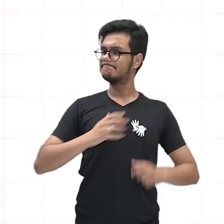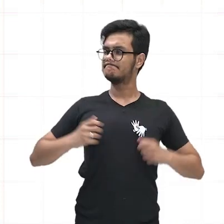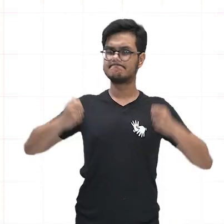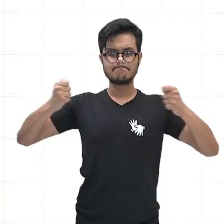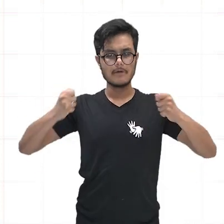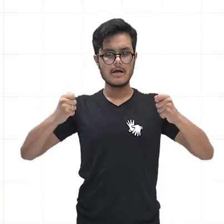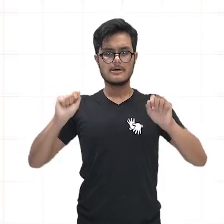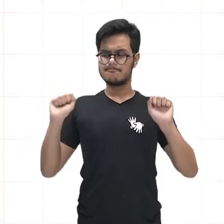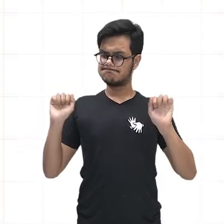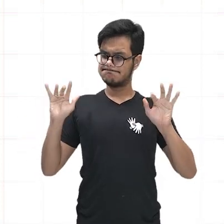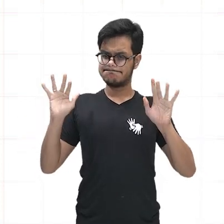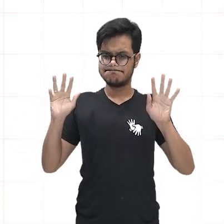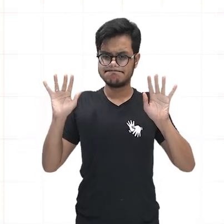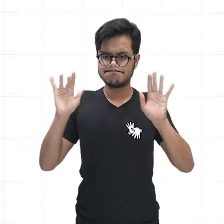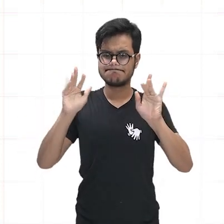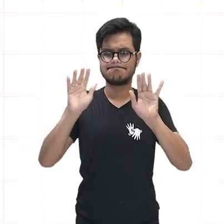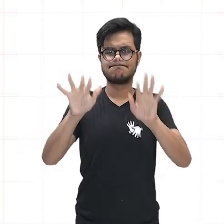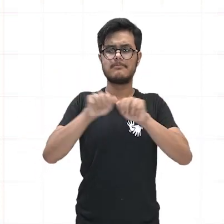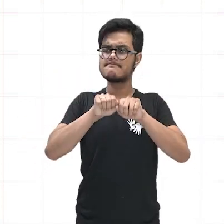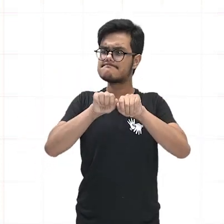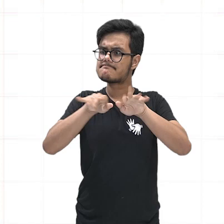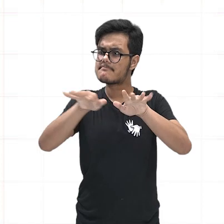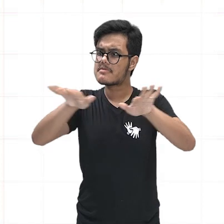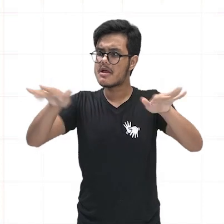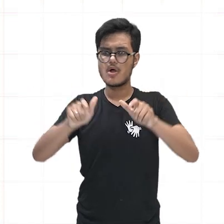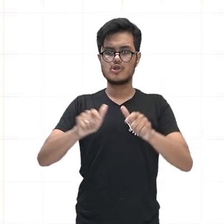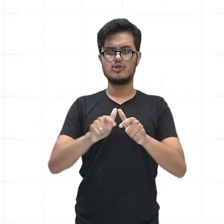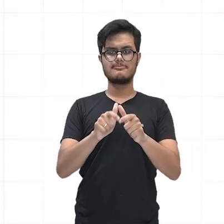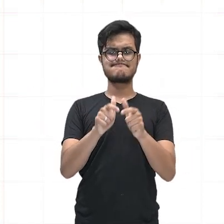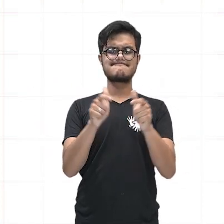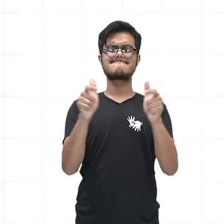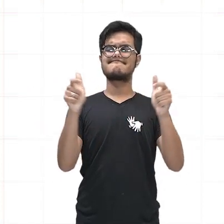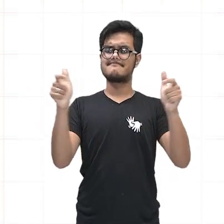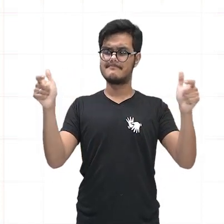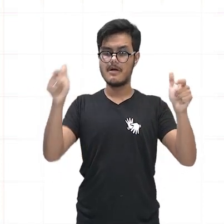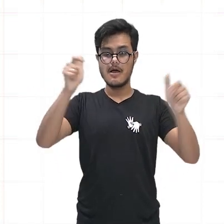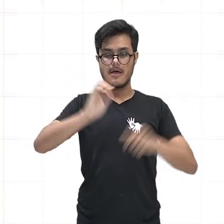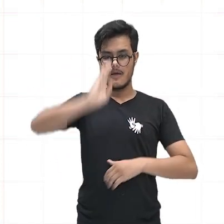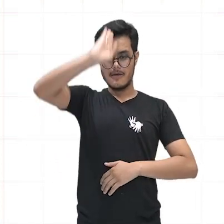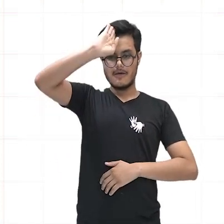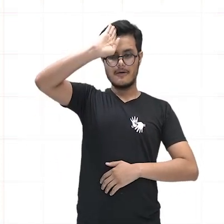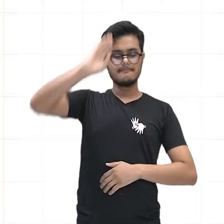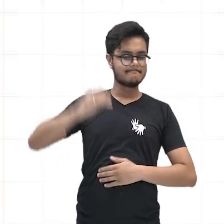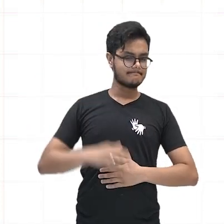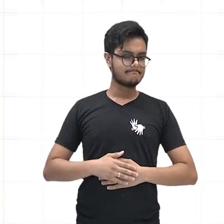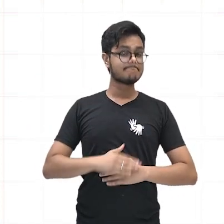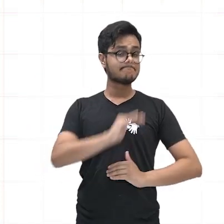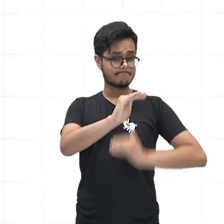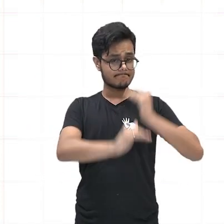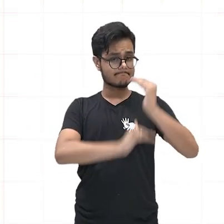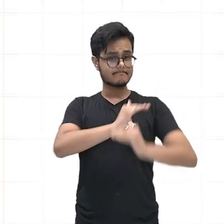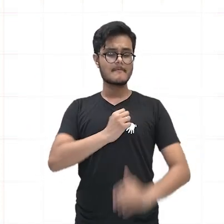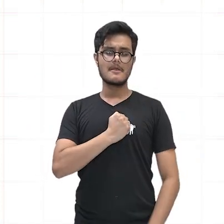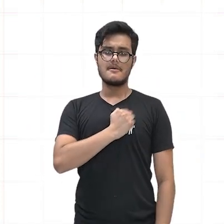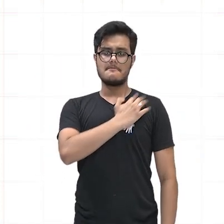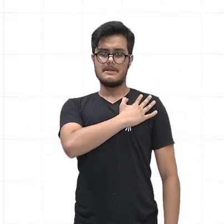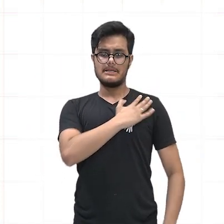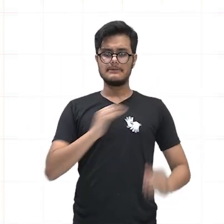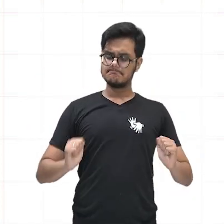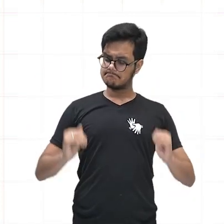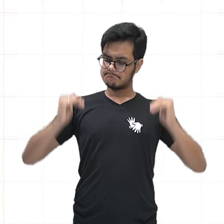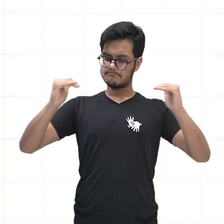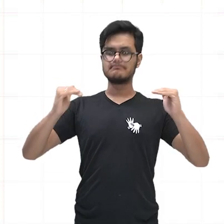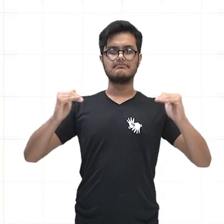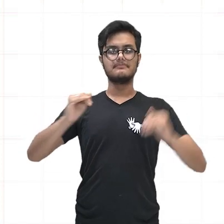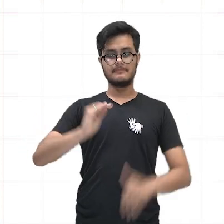militares que expandiram o território Romano tá seu legado cont contribuiu para o desenvolvimento Militar de Roma e é